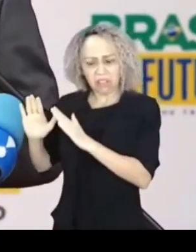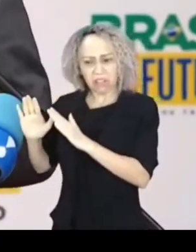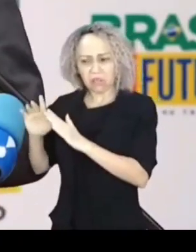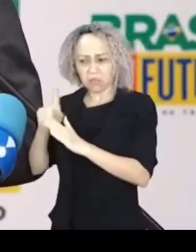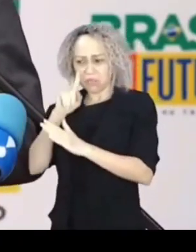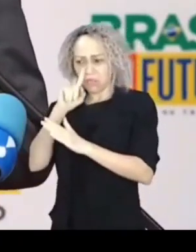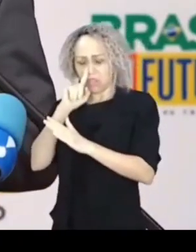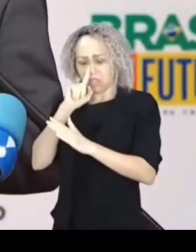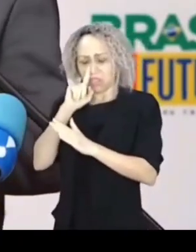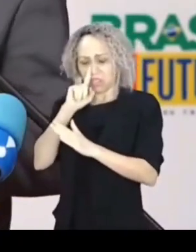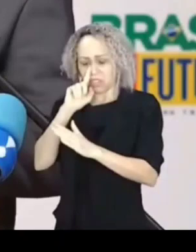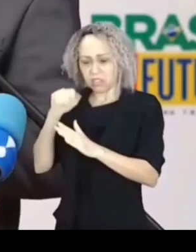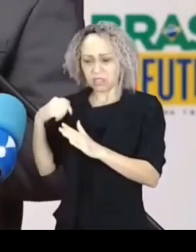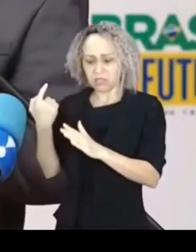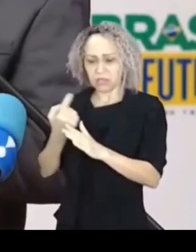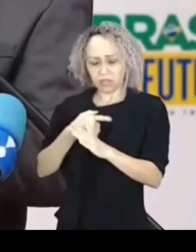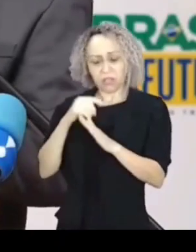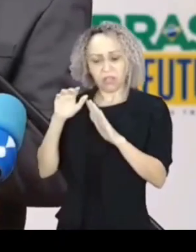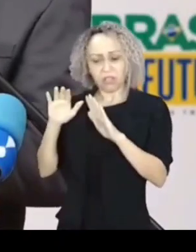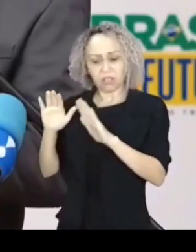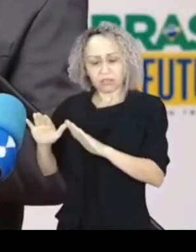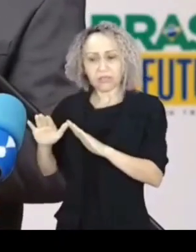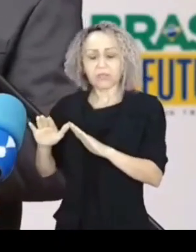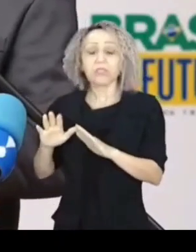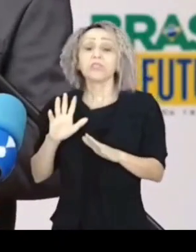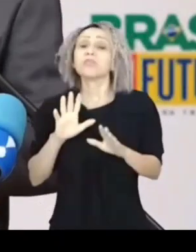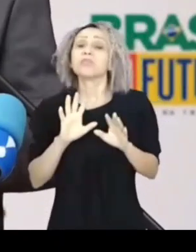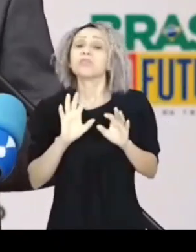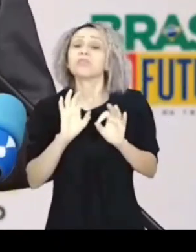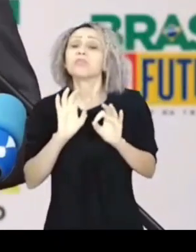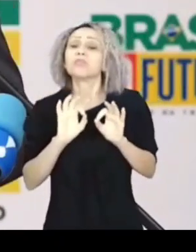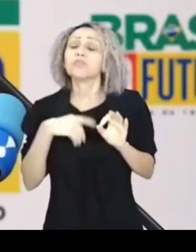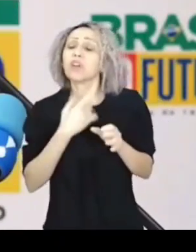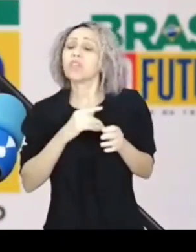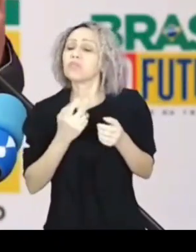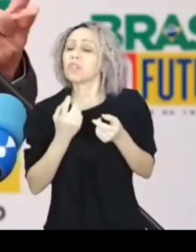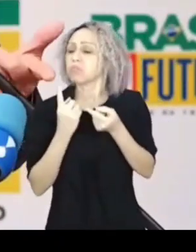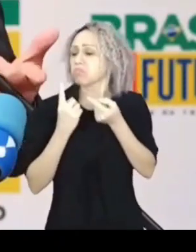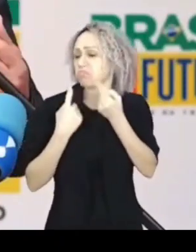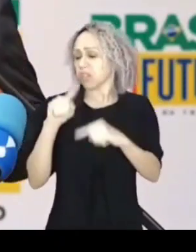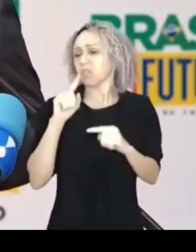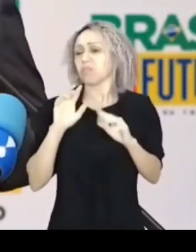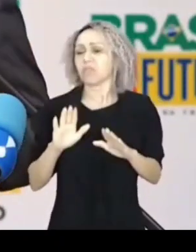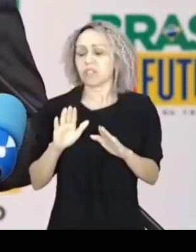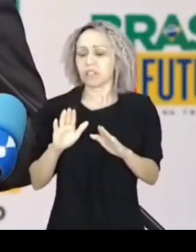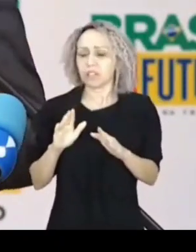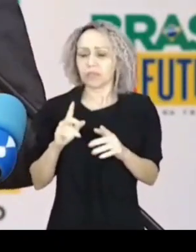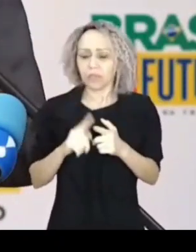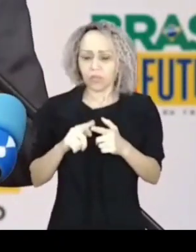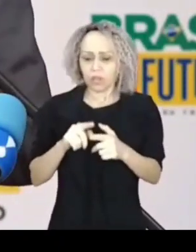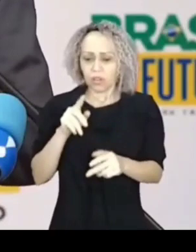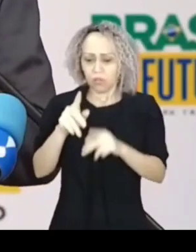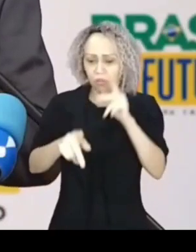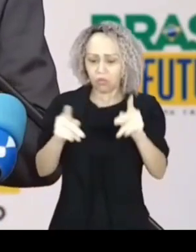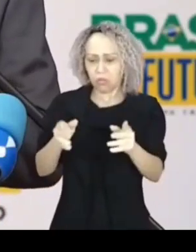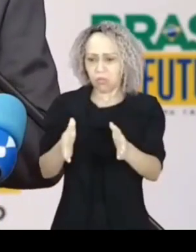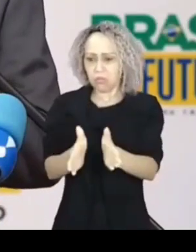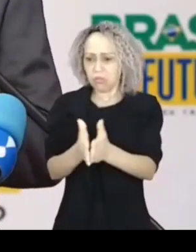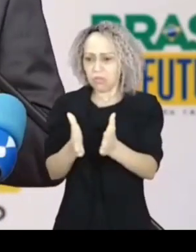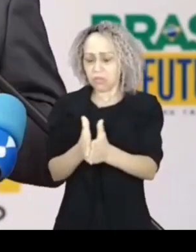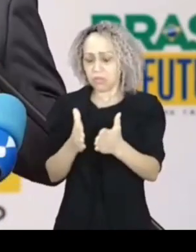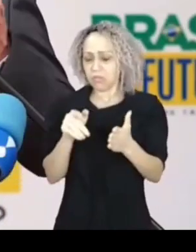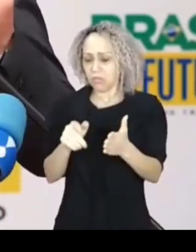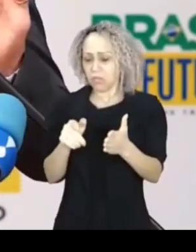mais humilde, mais pobre, todas aquelas pessoas que necessitam efetivamente, que se receberam, porque uma coisa que nós vamos